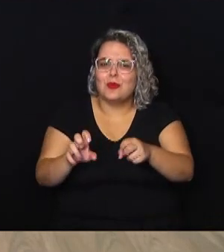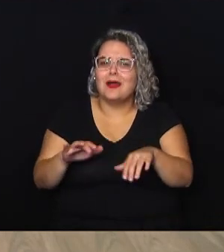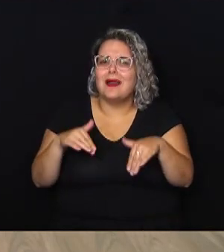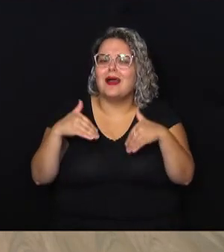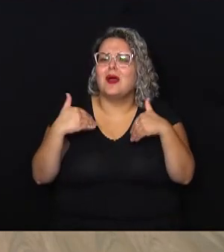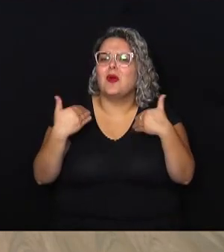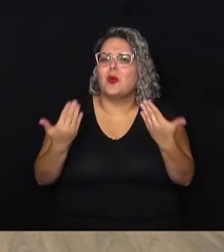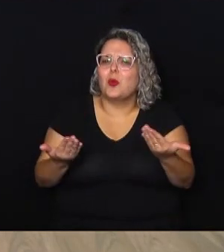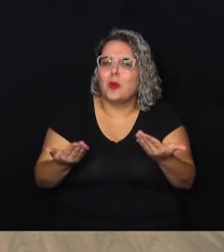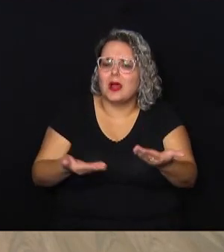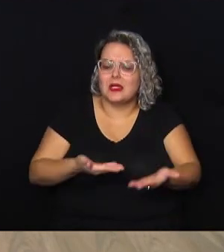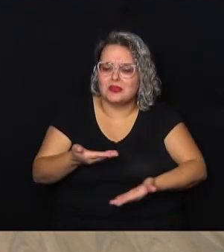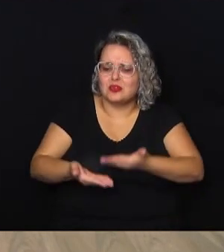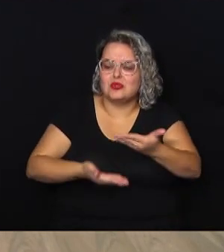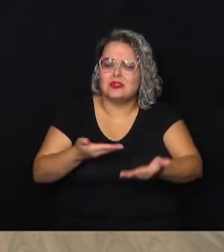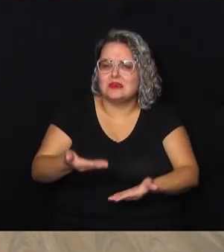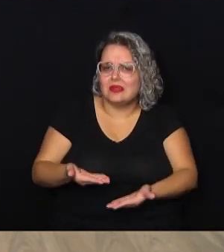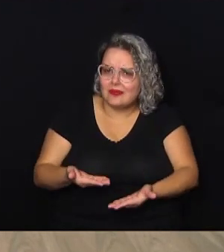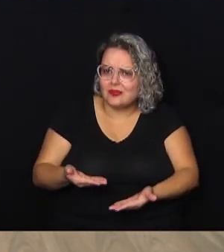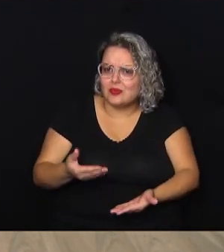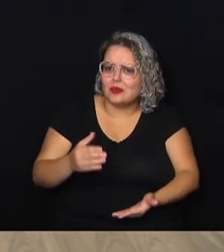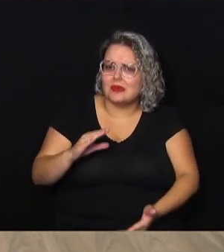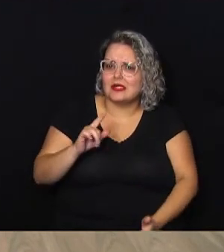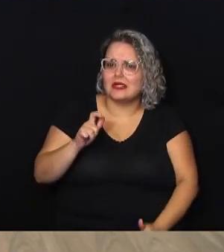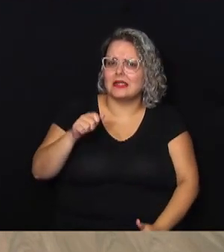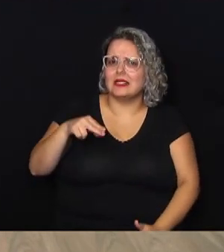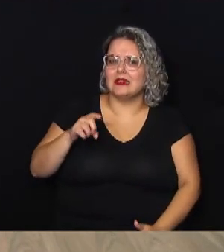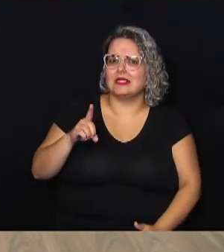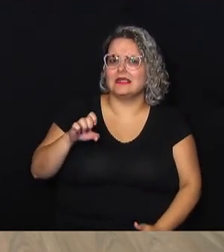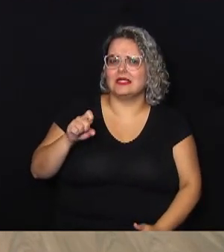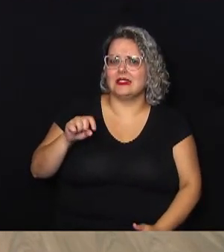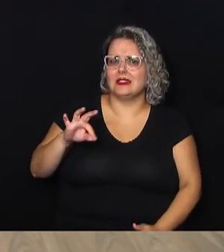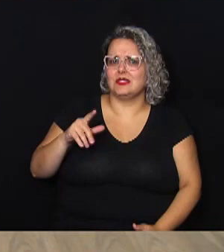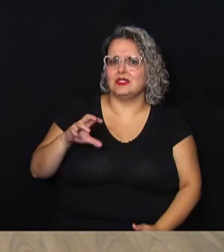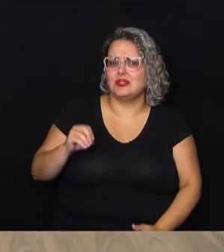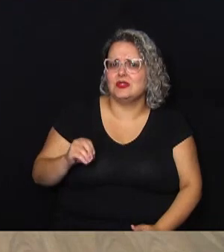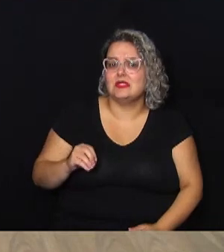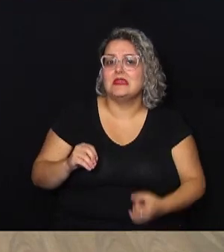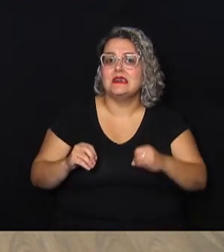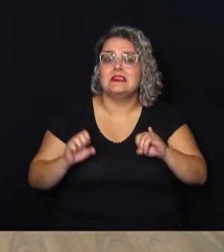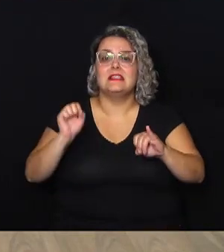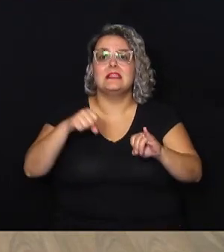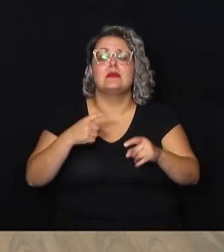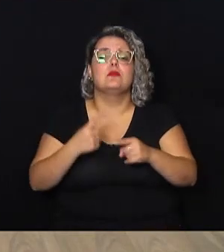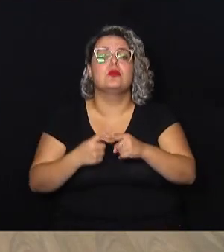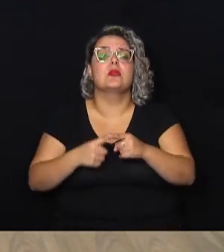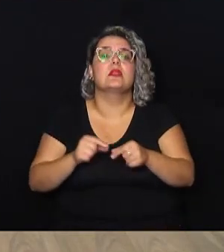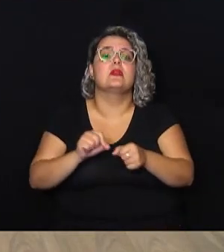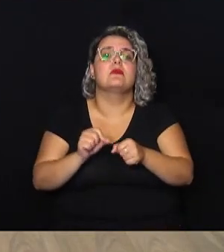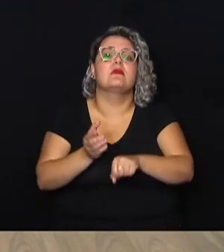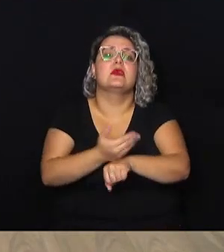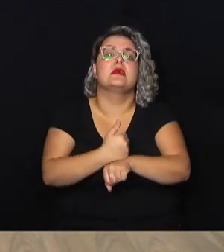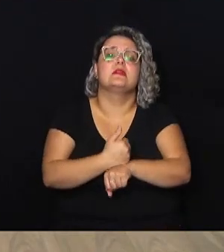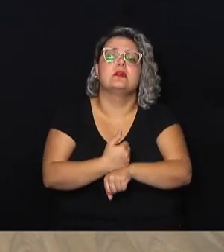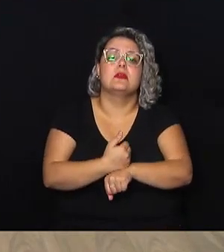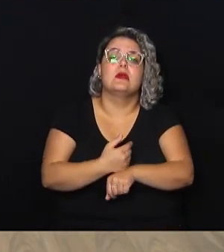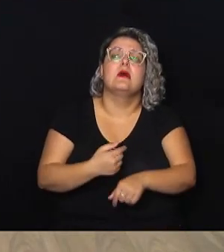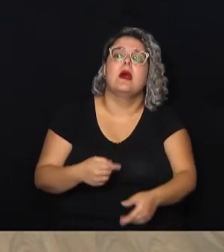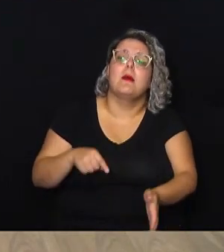os servidores clandestinos? Se sim, por que não fez isso antes? É o questionamento do seu xará.